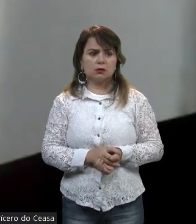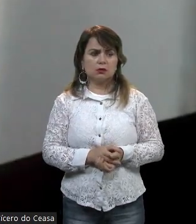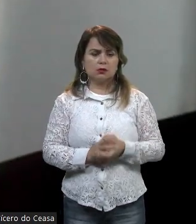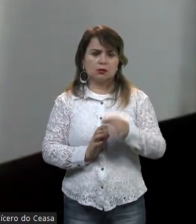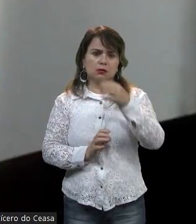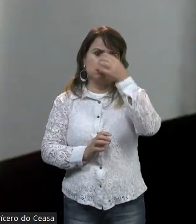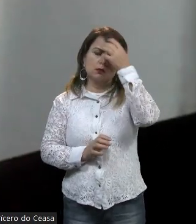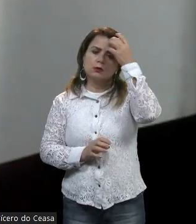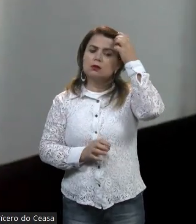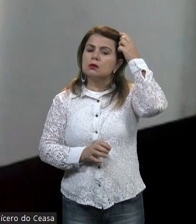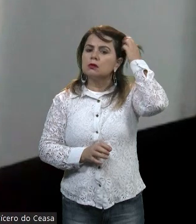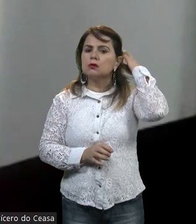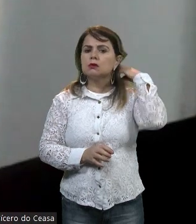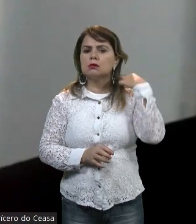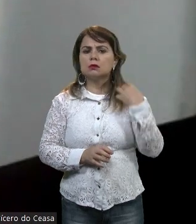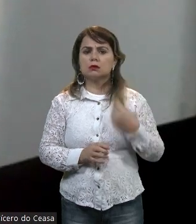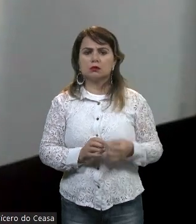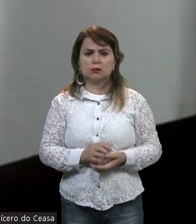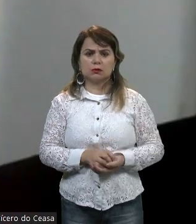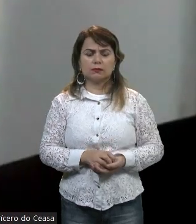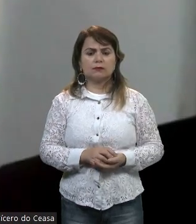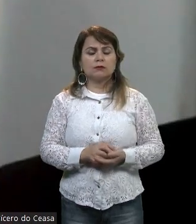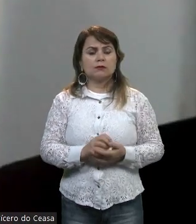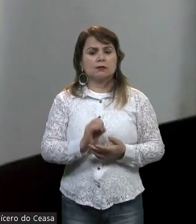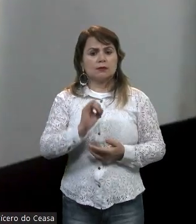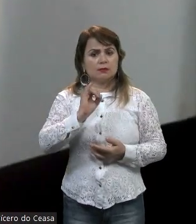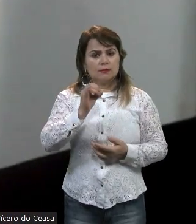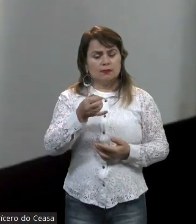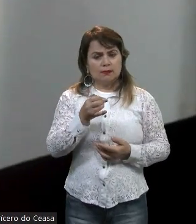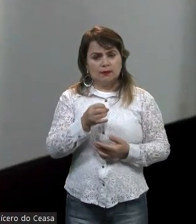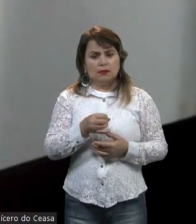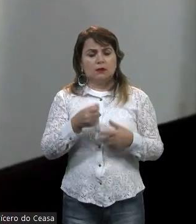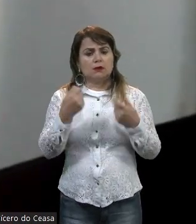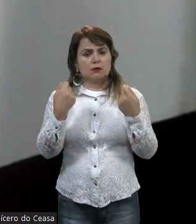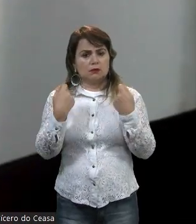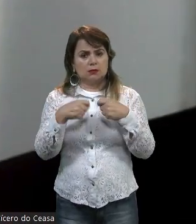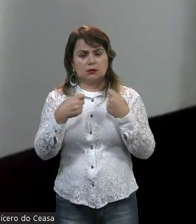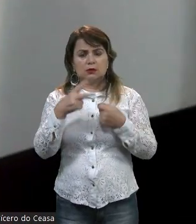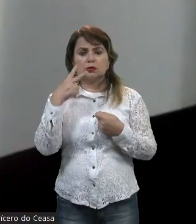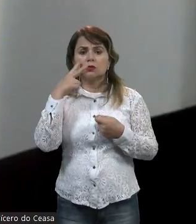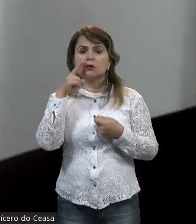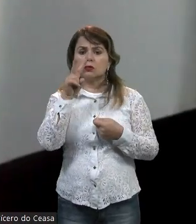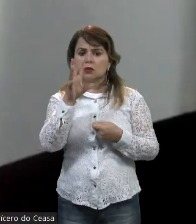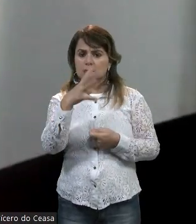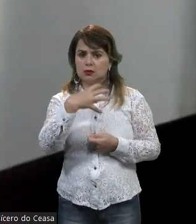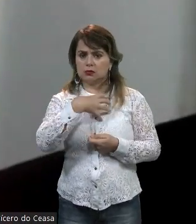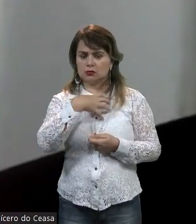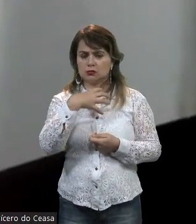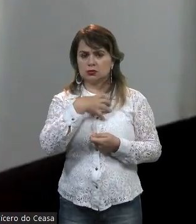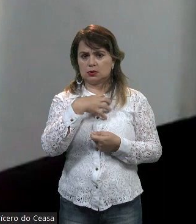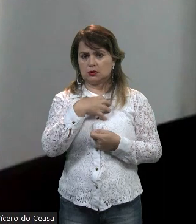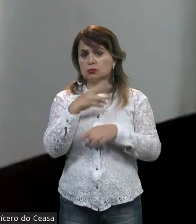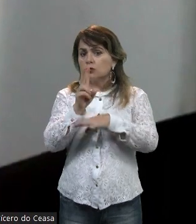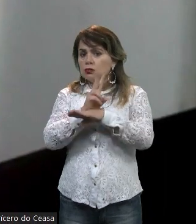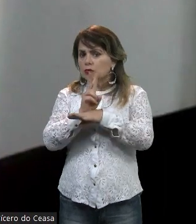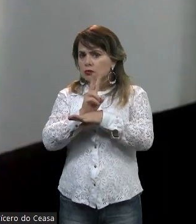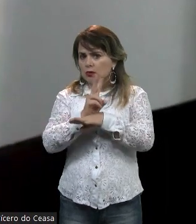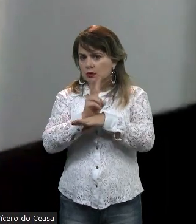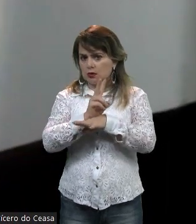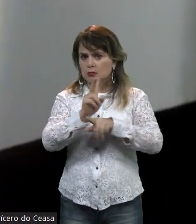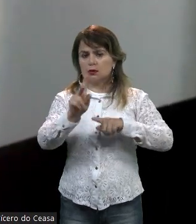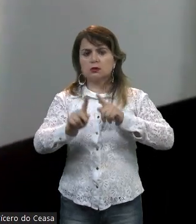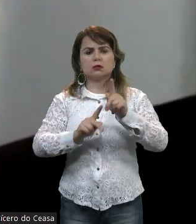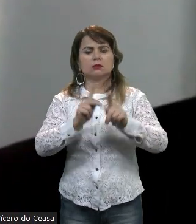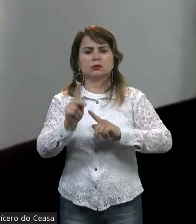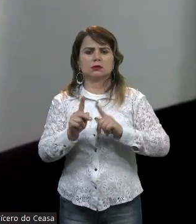Deixar sigla partidária de lado e olhar pelo lado fraterno ao nosso povo, que somos